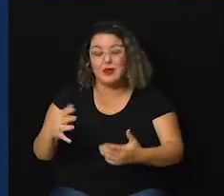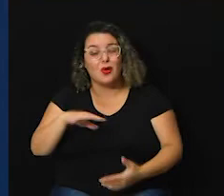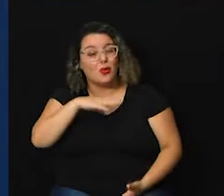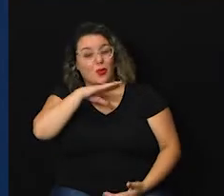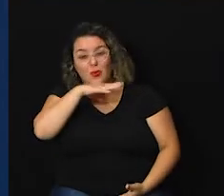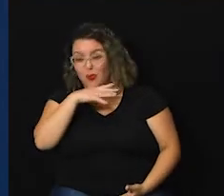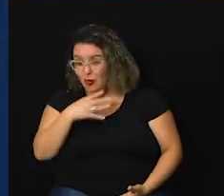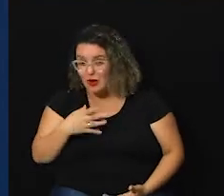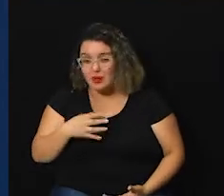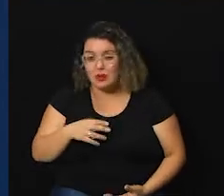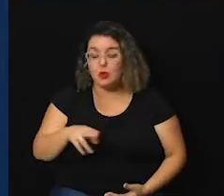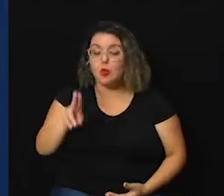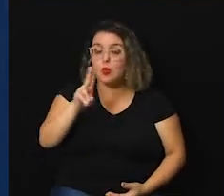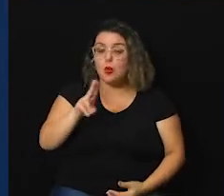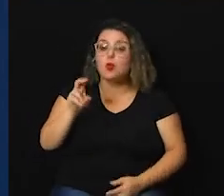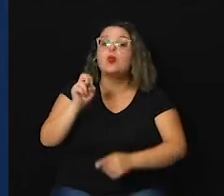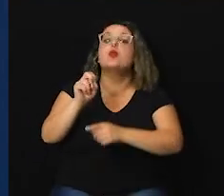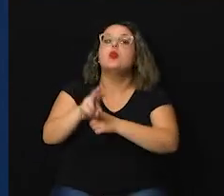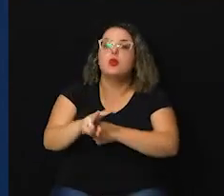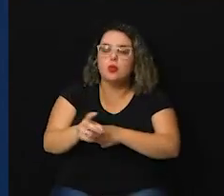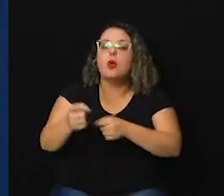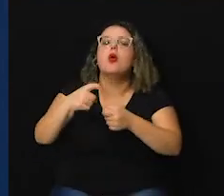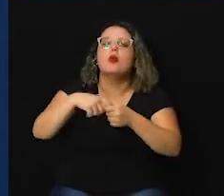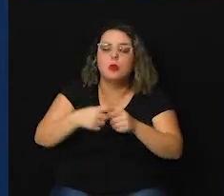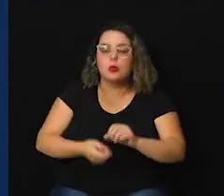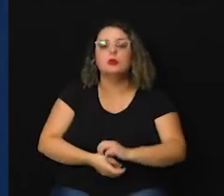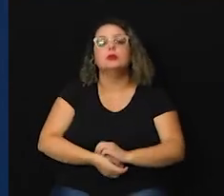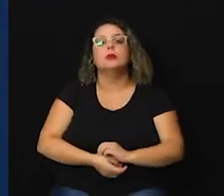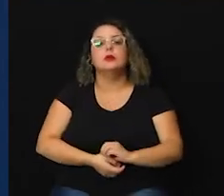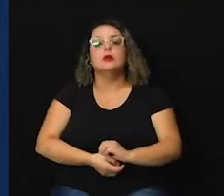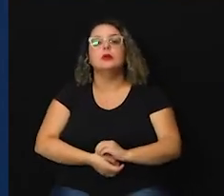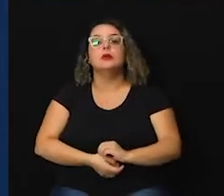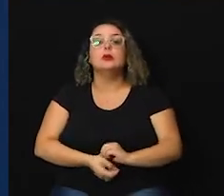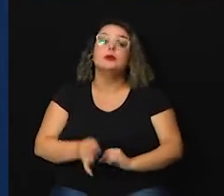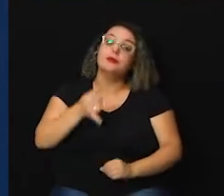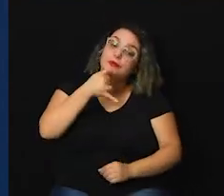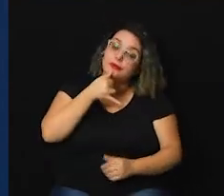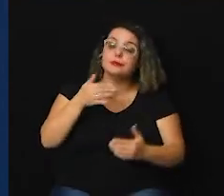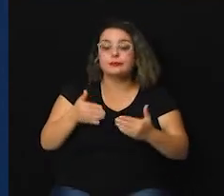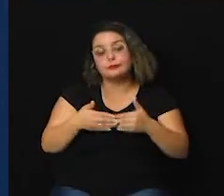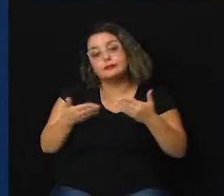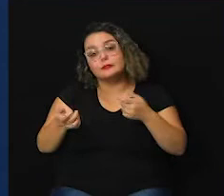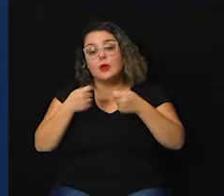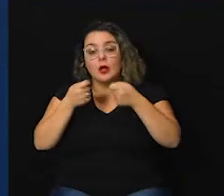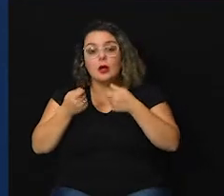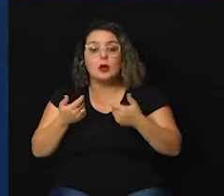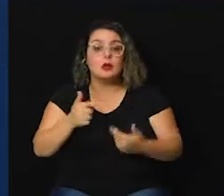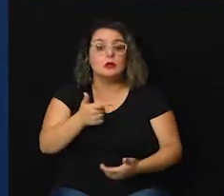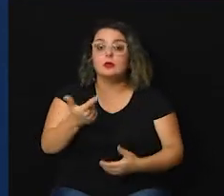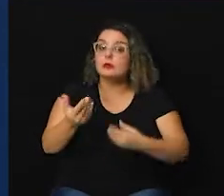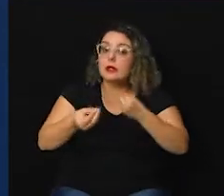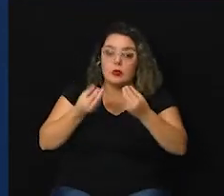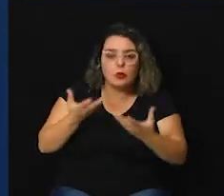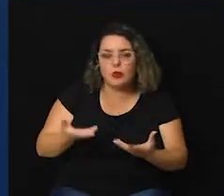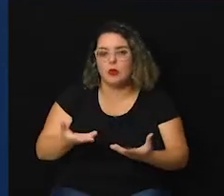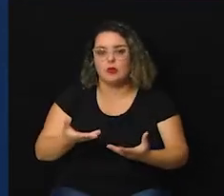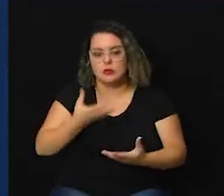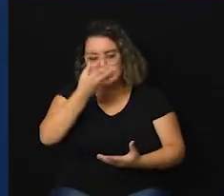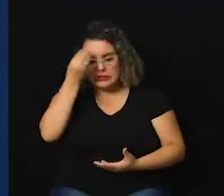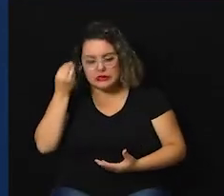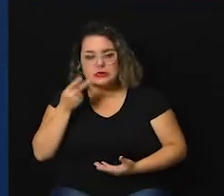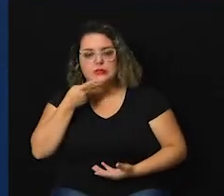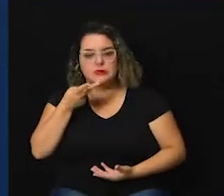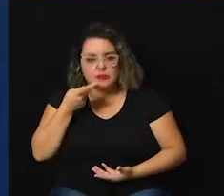entre elas o uso dos agrotóxicos. Vou voltar aqui rapidamente, daqui a pouquinho, infelizmente, a gente vai encerrando nossa entrevista, mas não dá para não